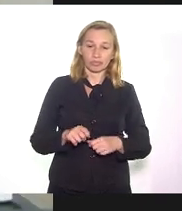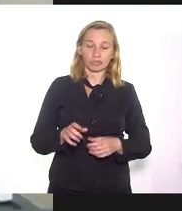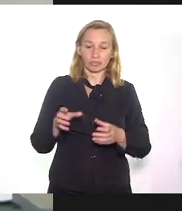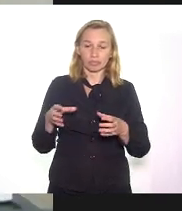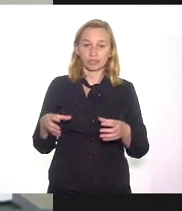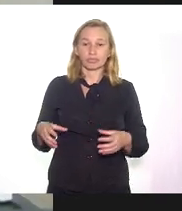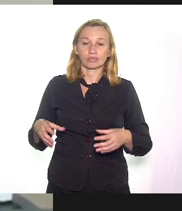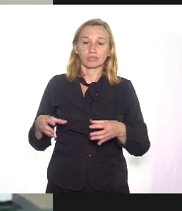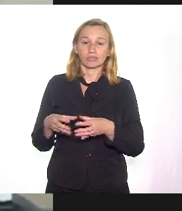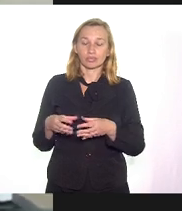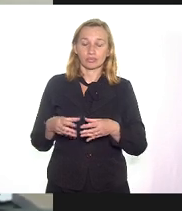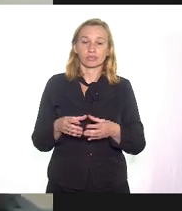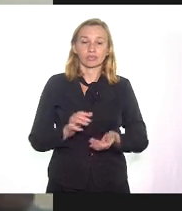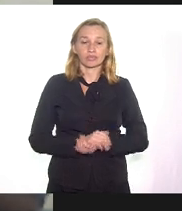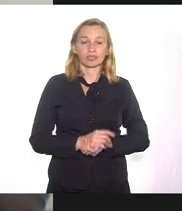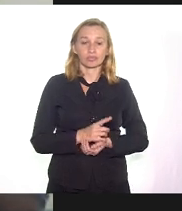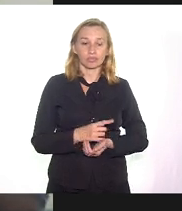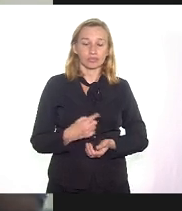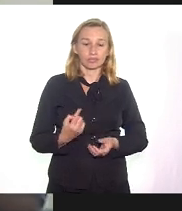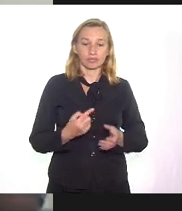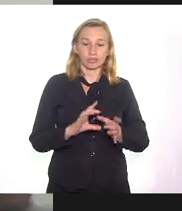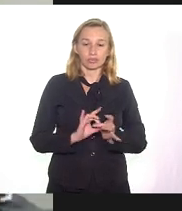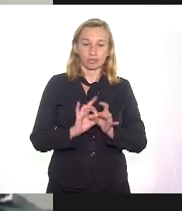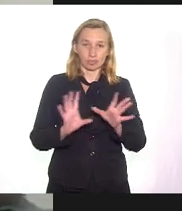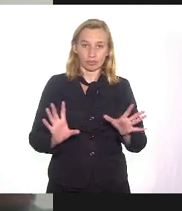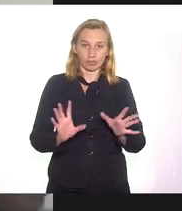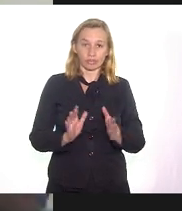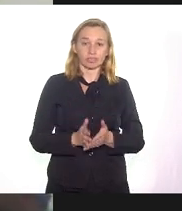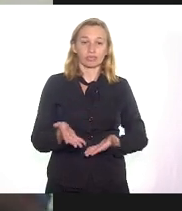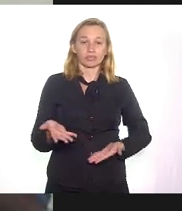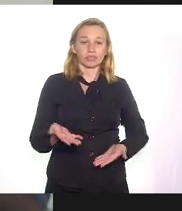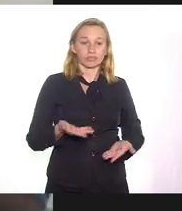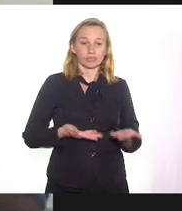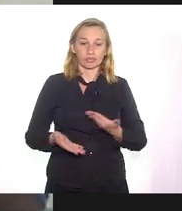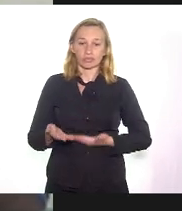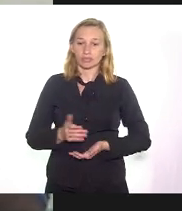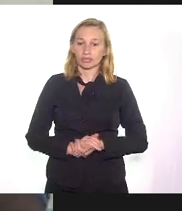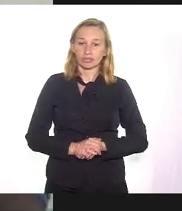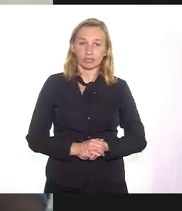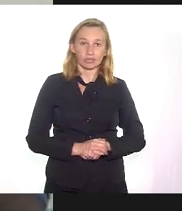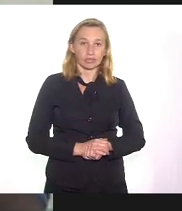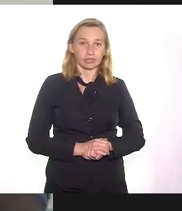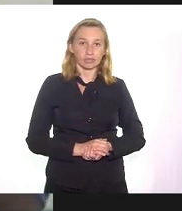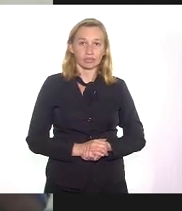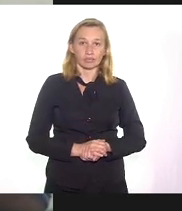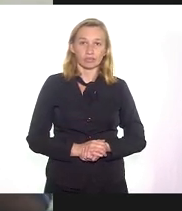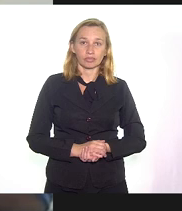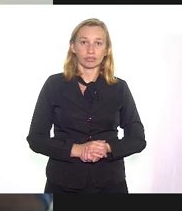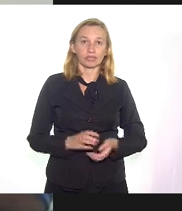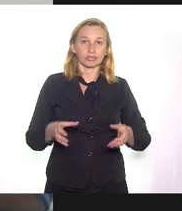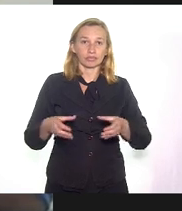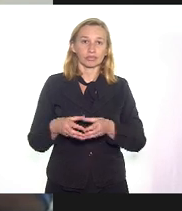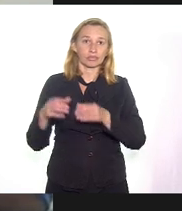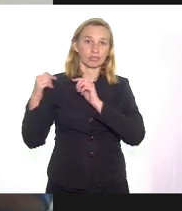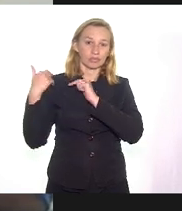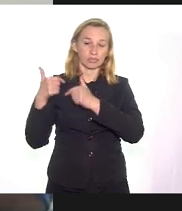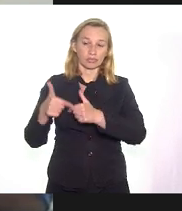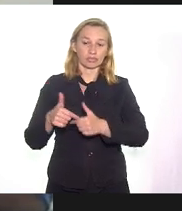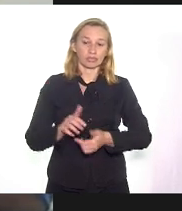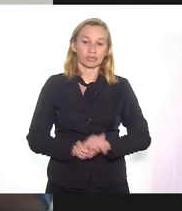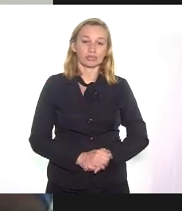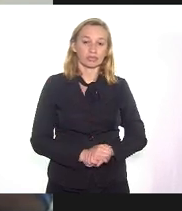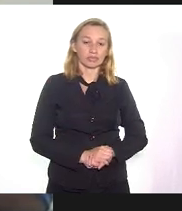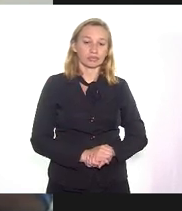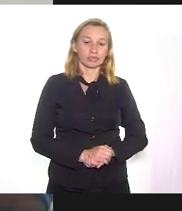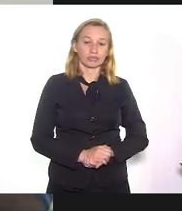quando a gente gostaria que ele fosse deliberativo com a participação da comunidade